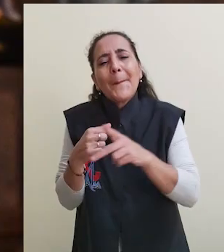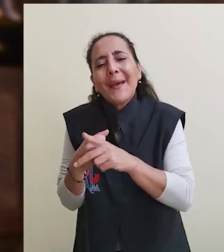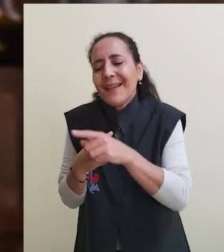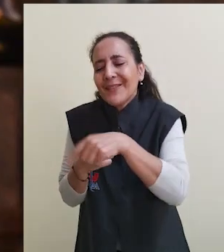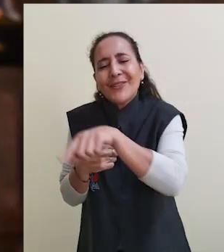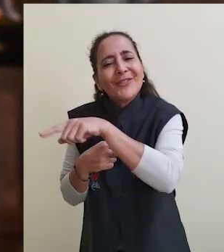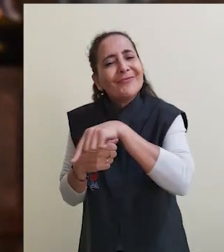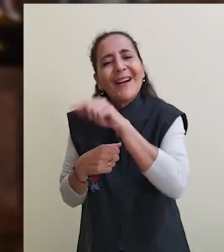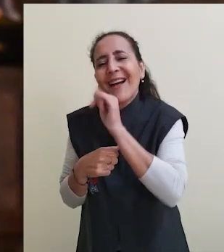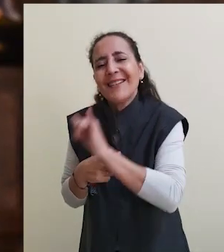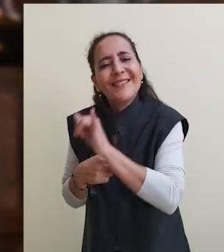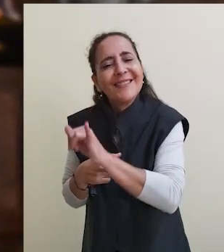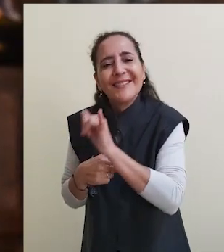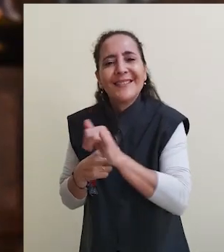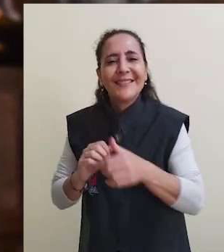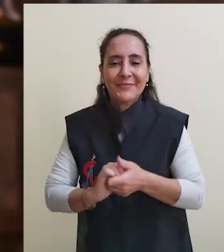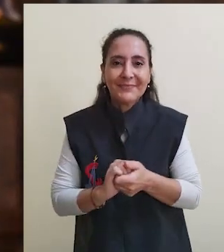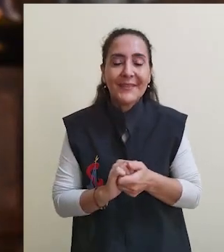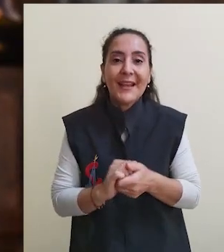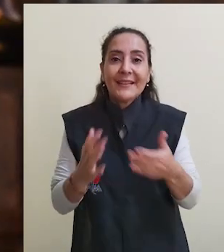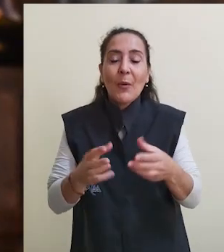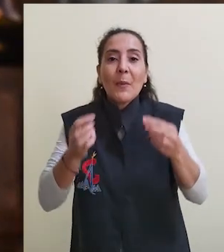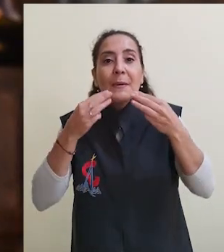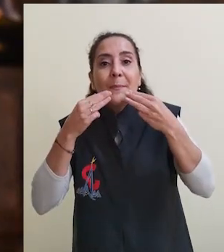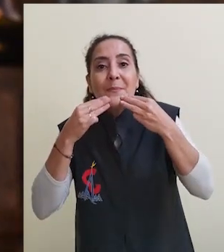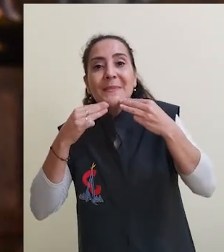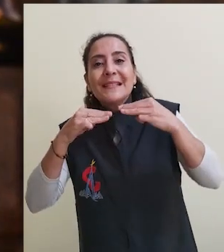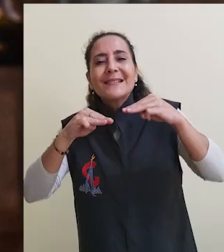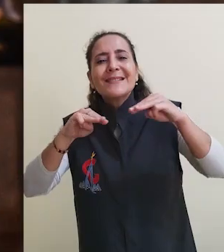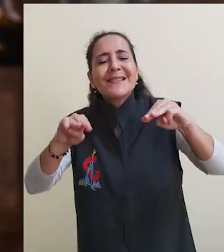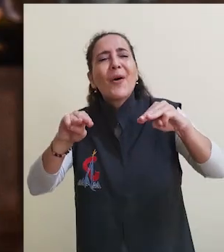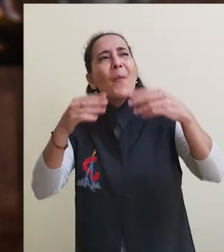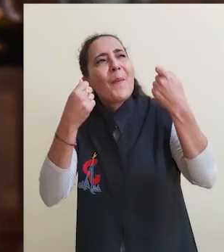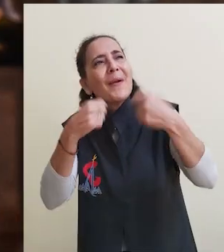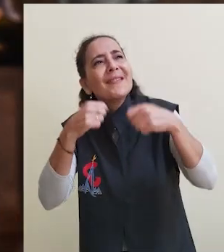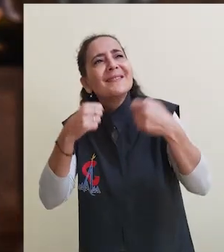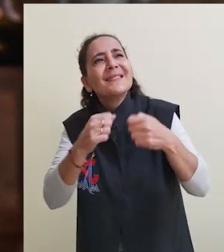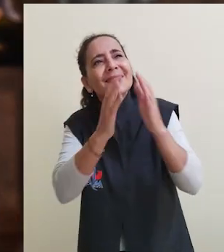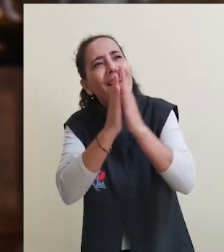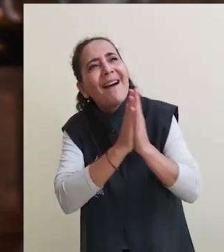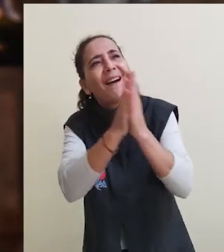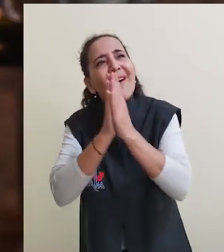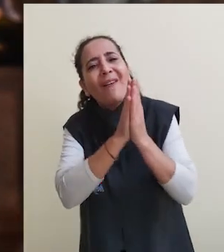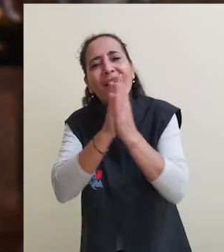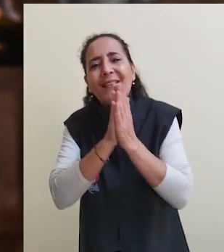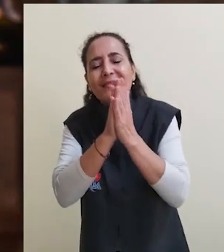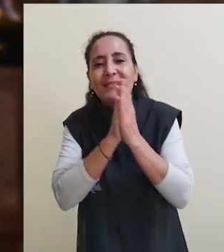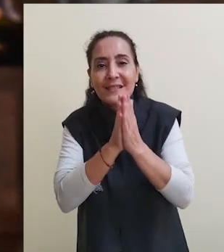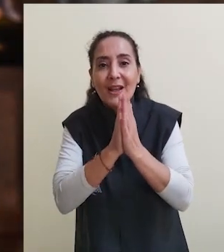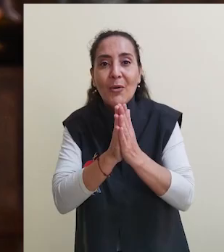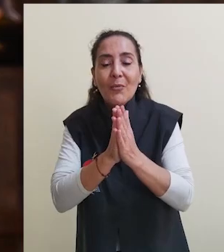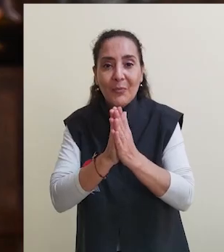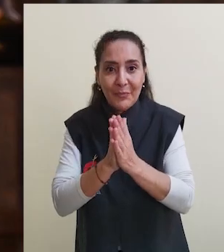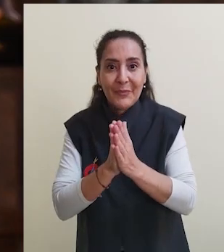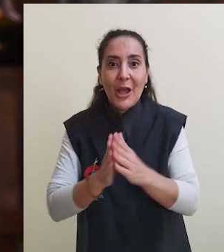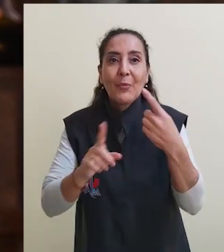gente. Pedro é diferente, né? Veja, quanto maior a missão, mais oração precisa receber. Quanto maior o lugar em que